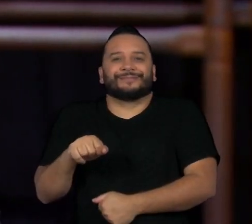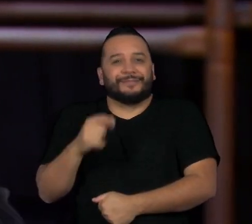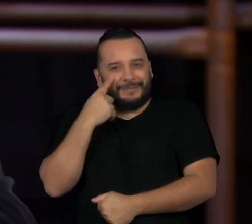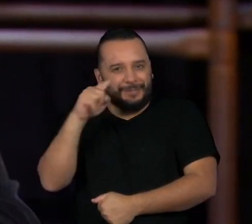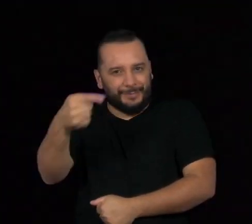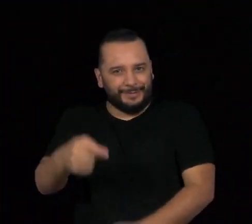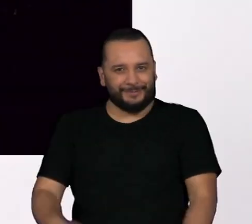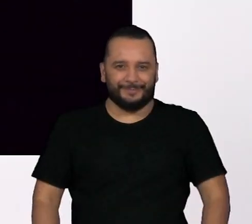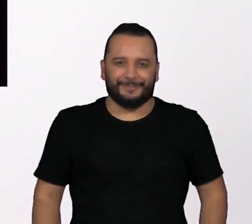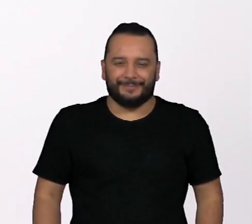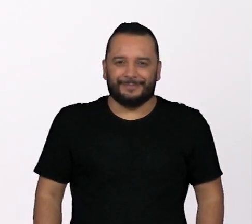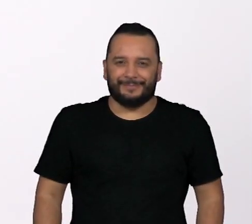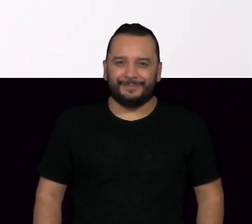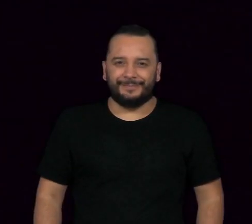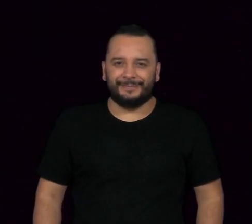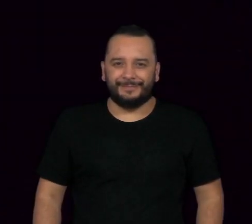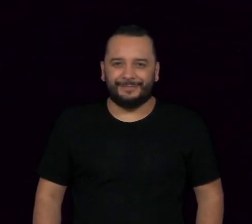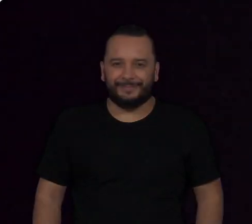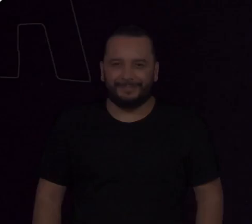gente já volta.